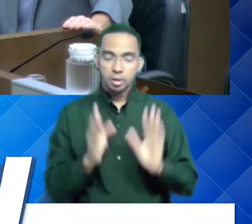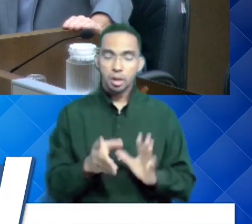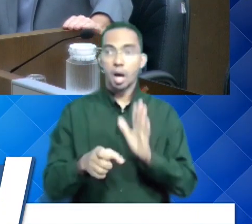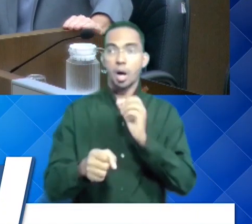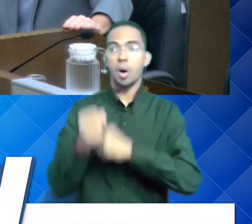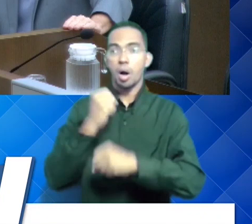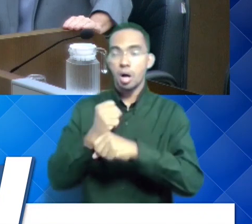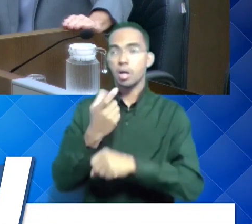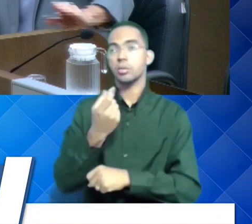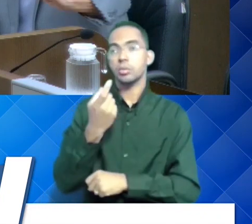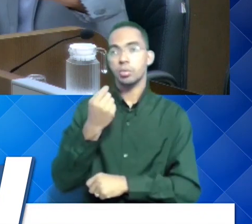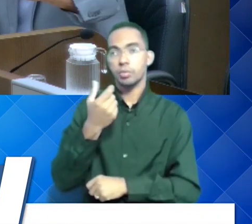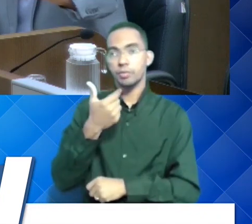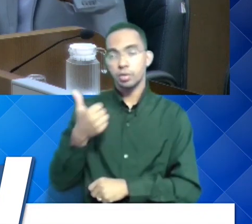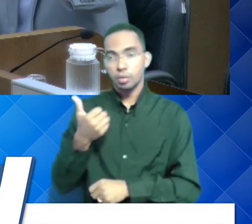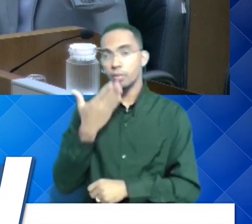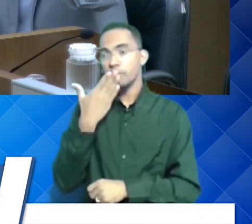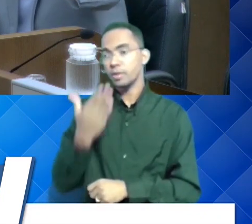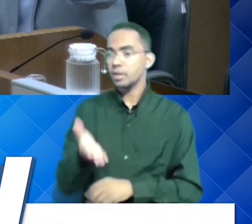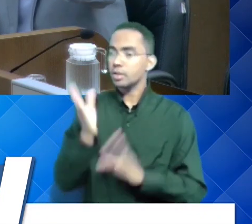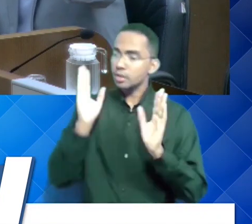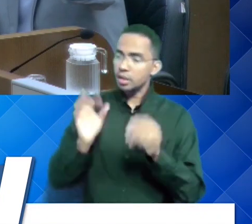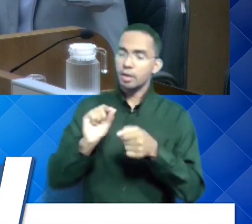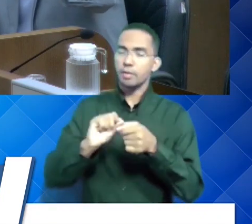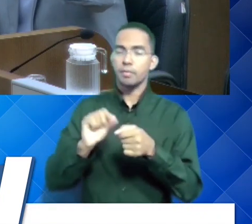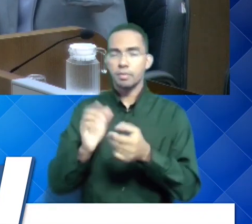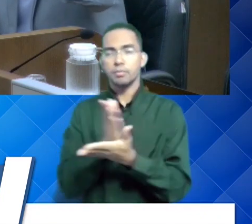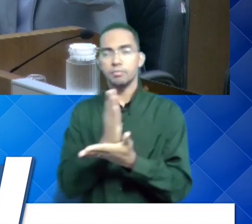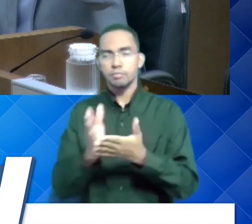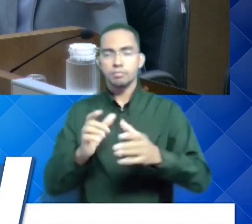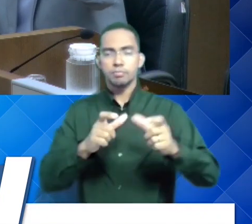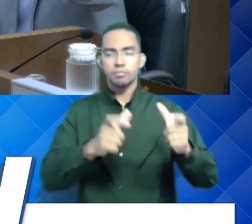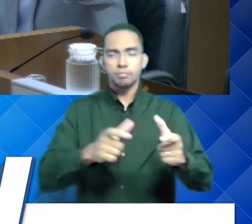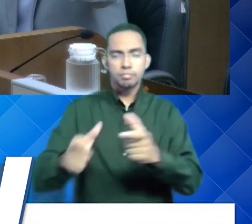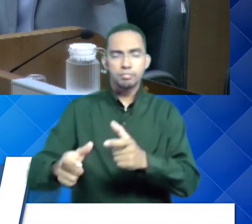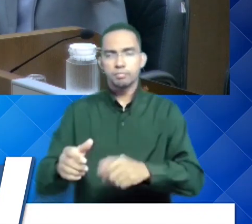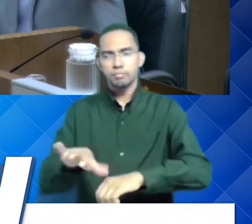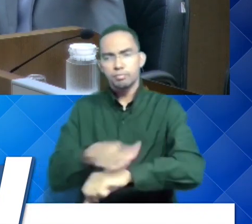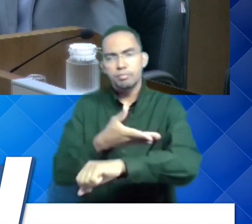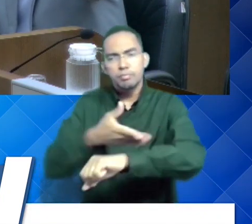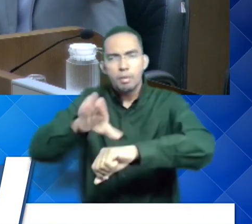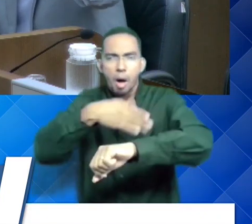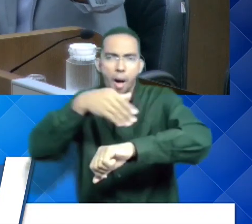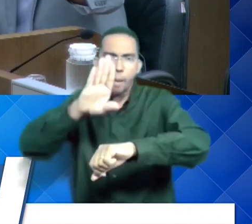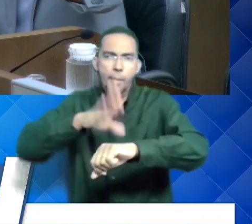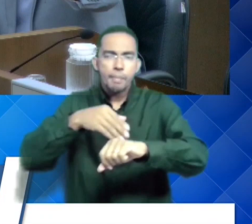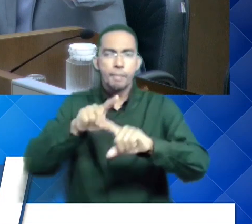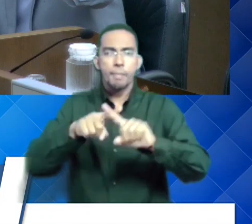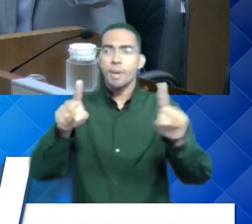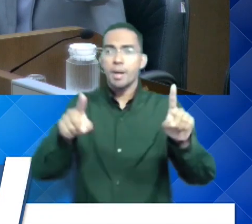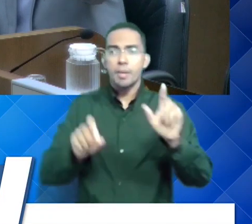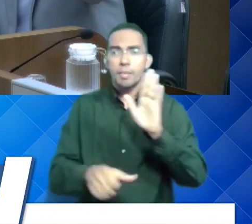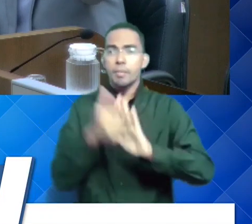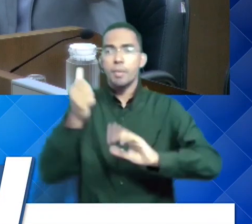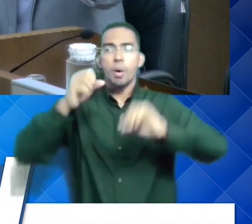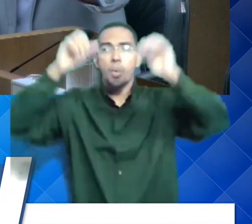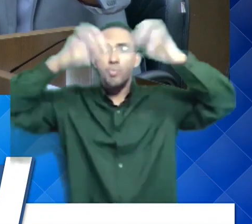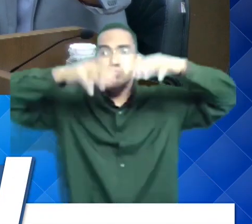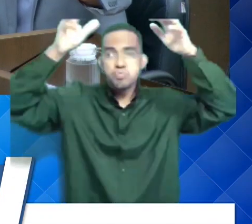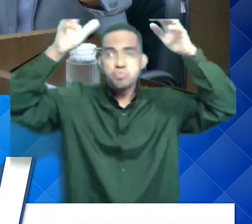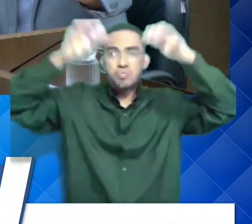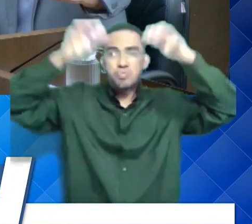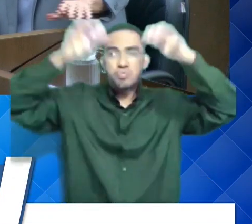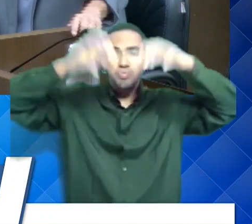passado, eu solicitei, foi feito uma garibada ali, mas com a primeira chuva que deu, levou